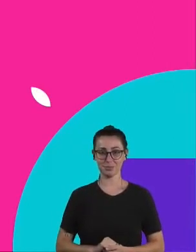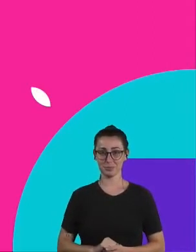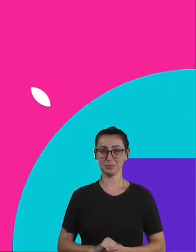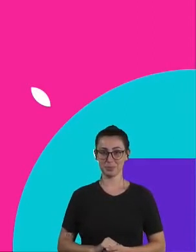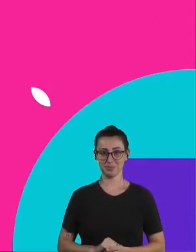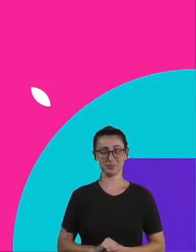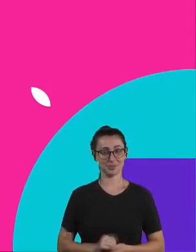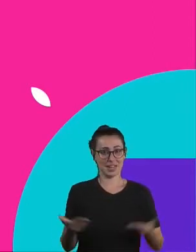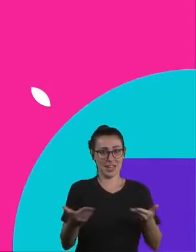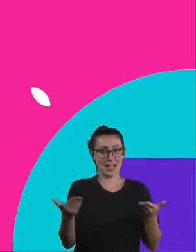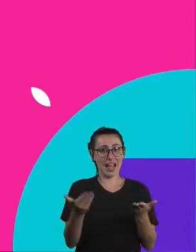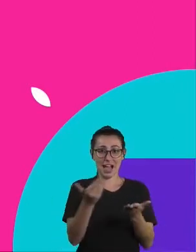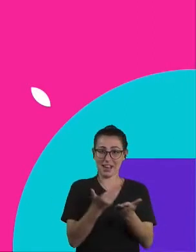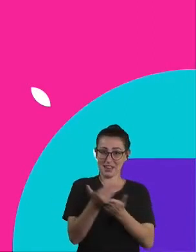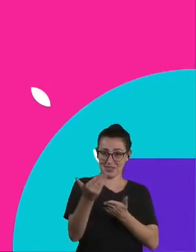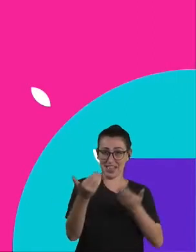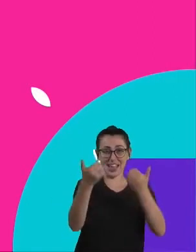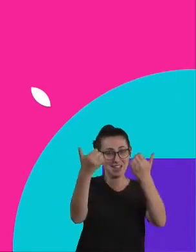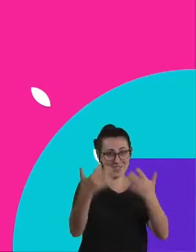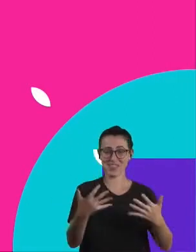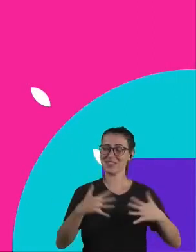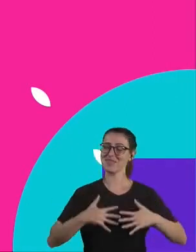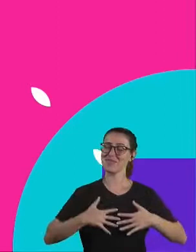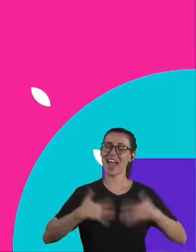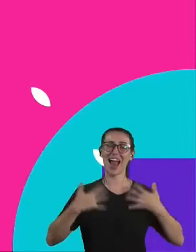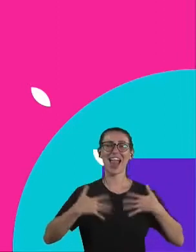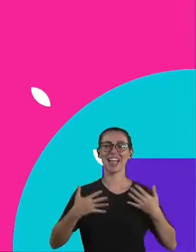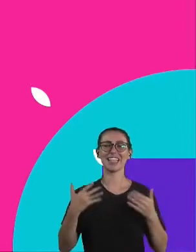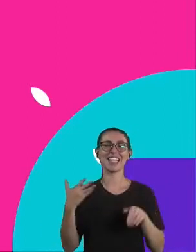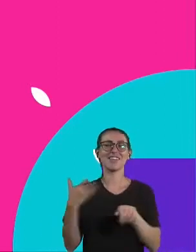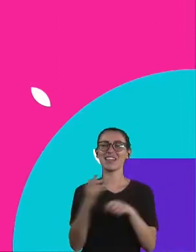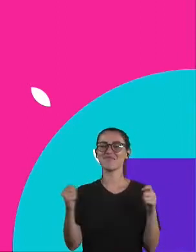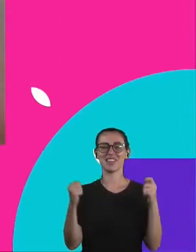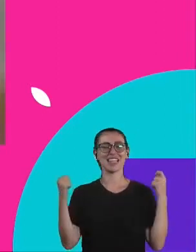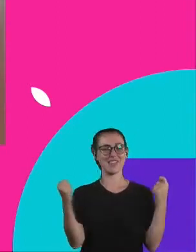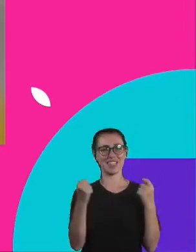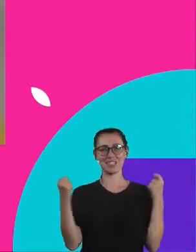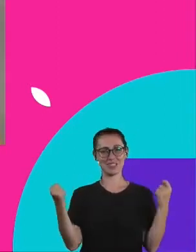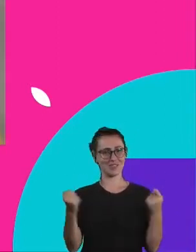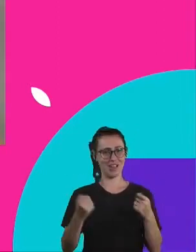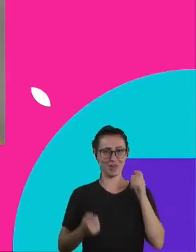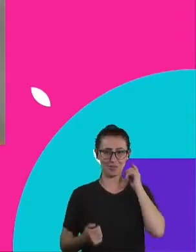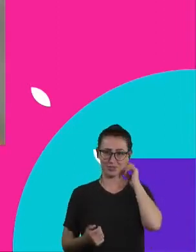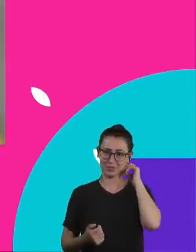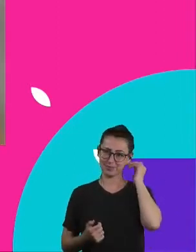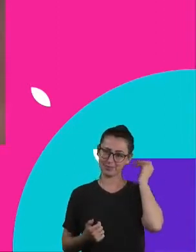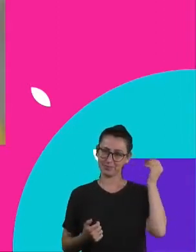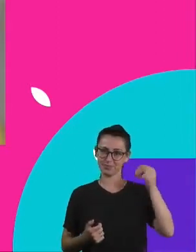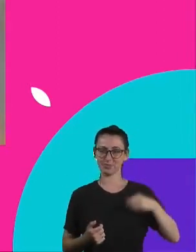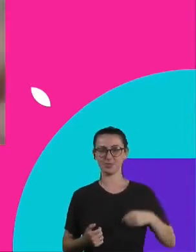Olha, inicialmente dizer também da minha grande alegria de participar desse festival. Nesse momento, eu estou